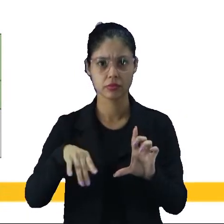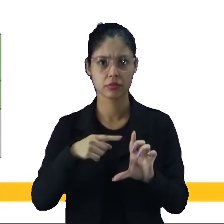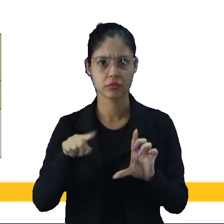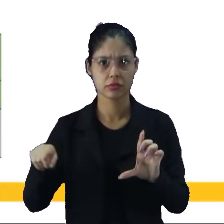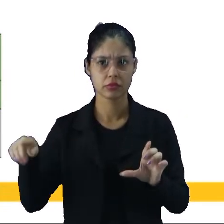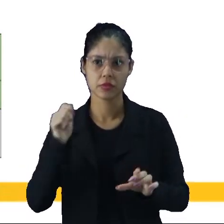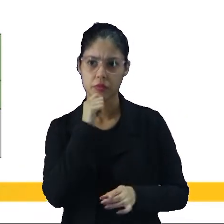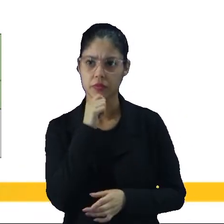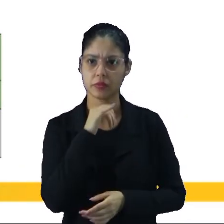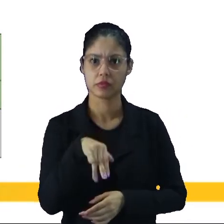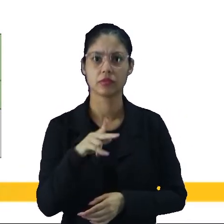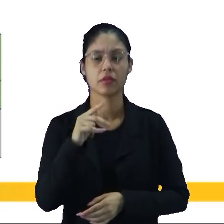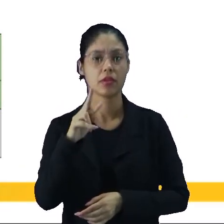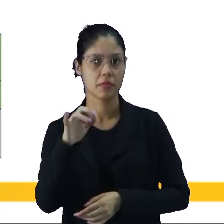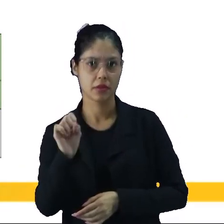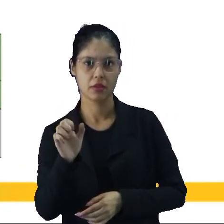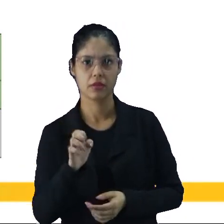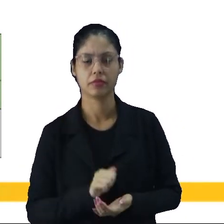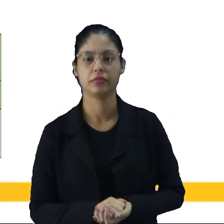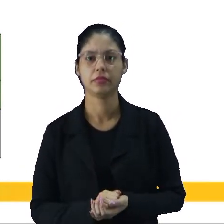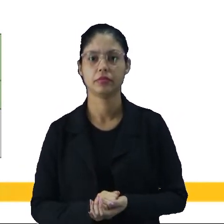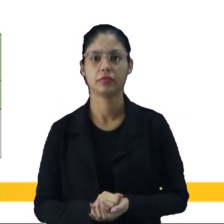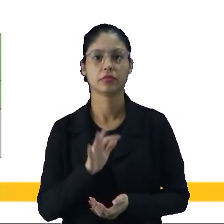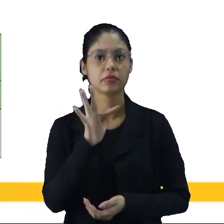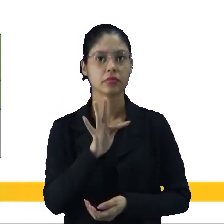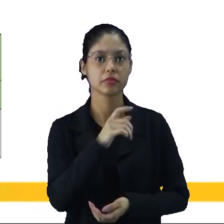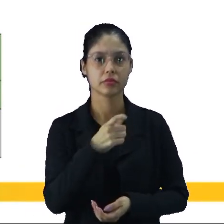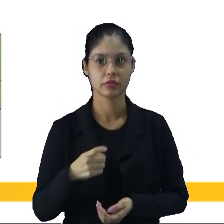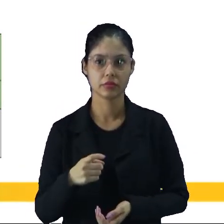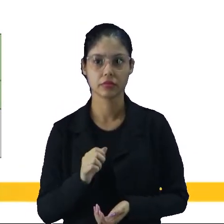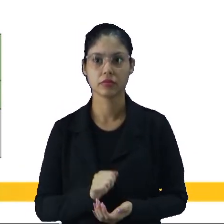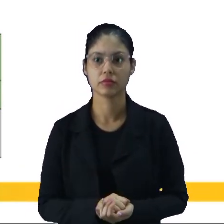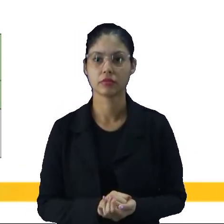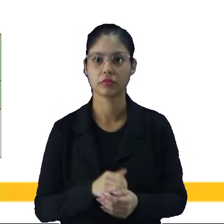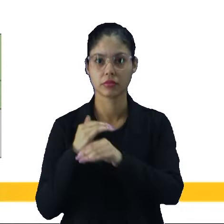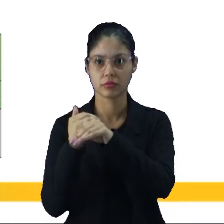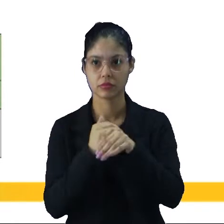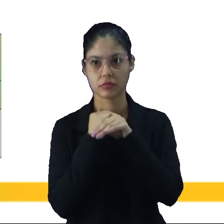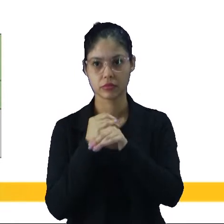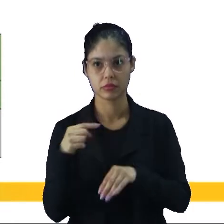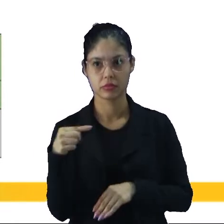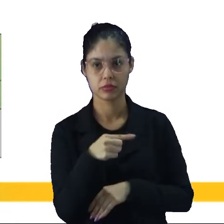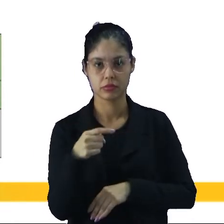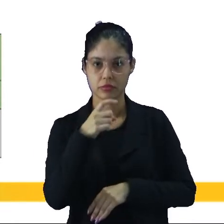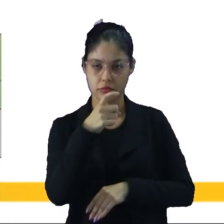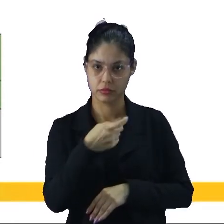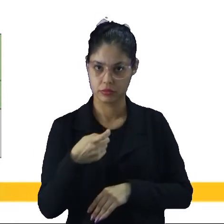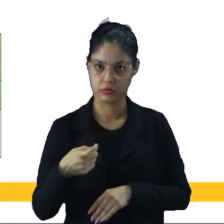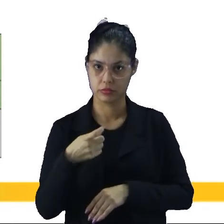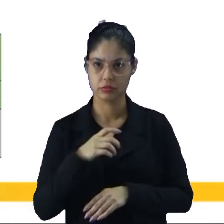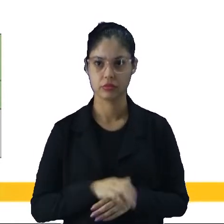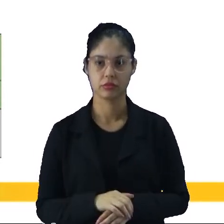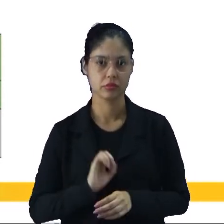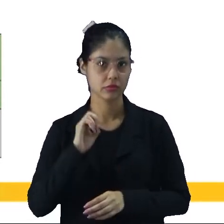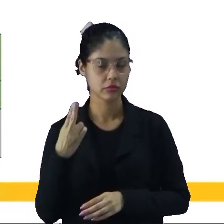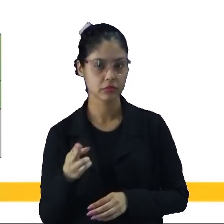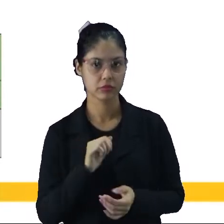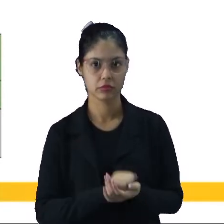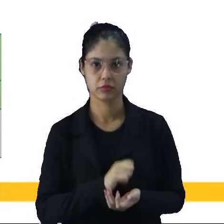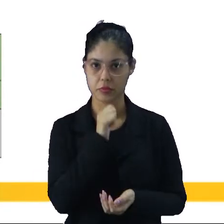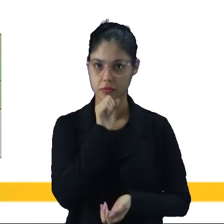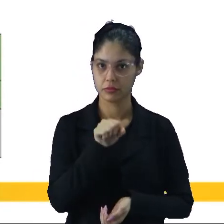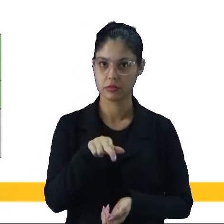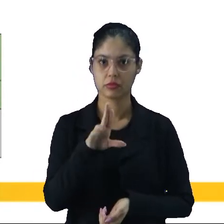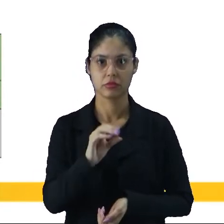bissetria dos quadrantes ímpares. Ou seja, o f de x é igual a menos f de x. Ou seja, o seno